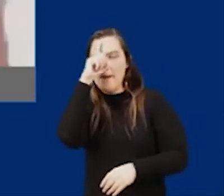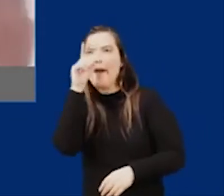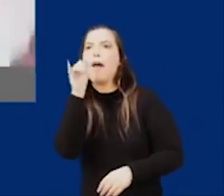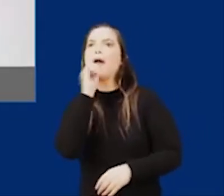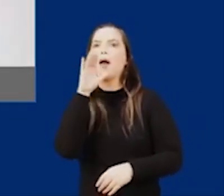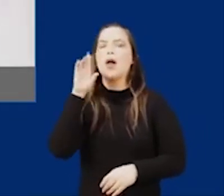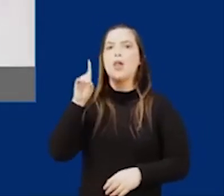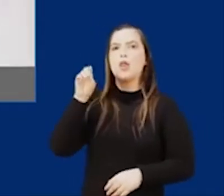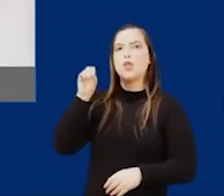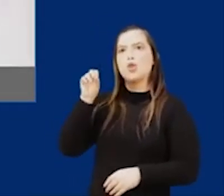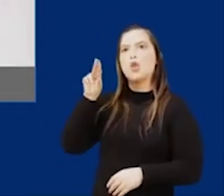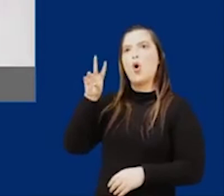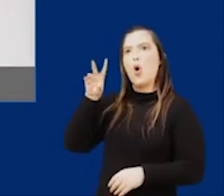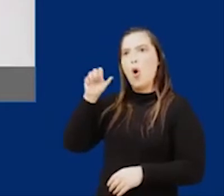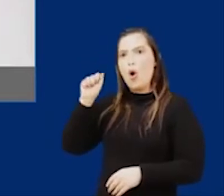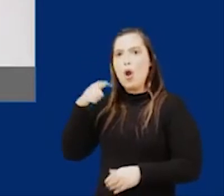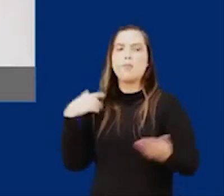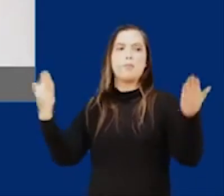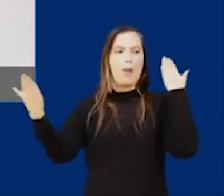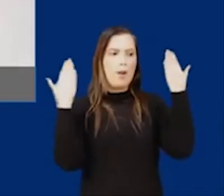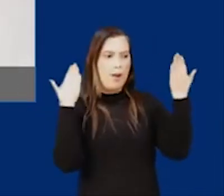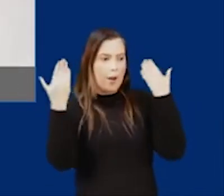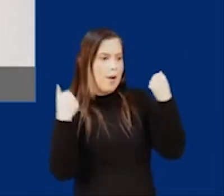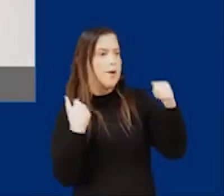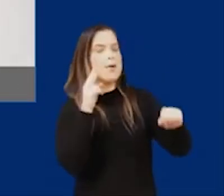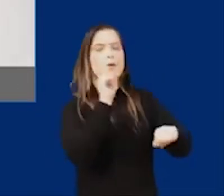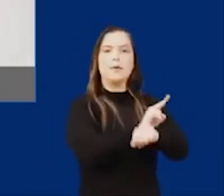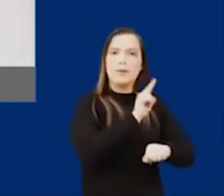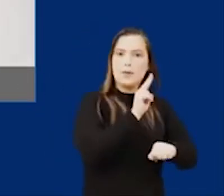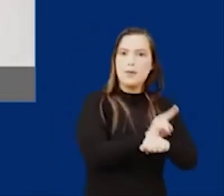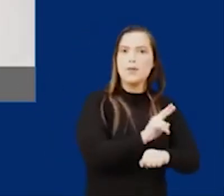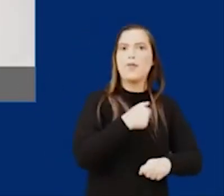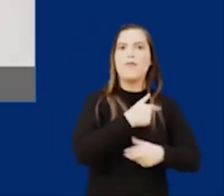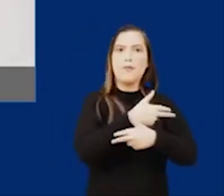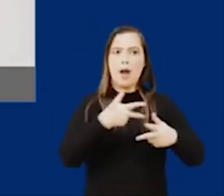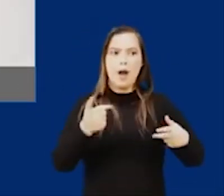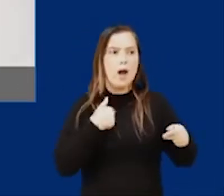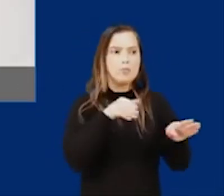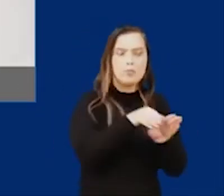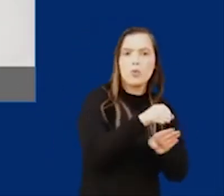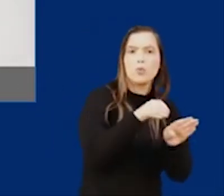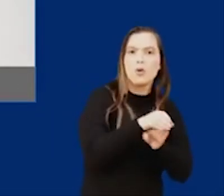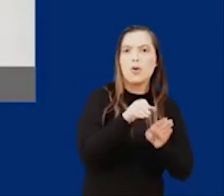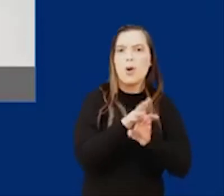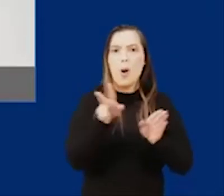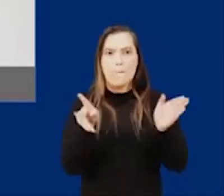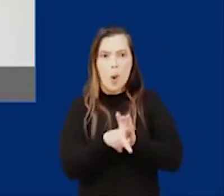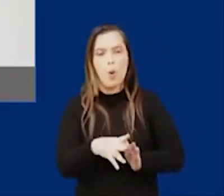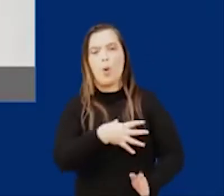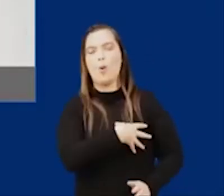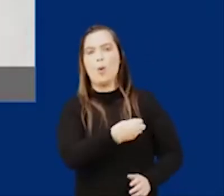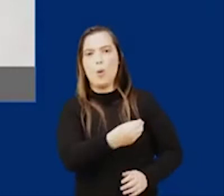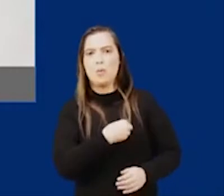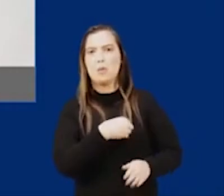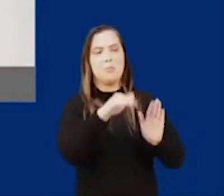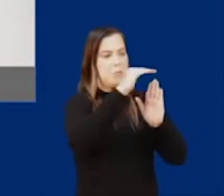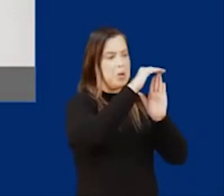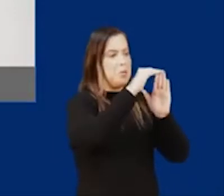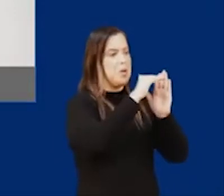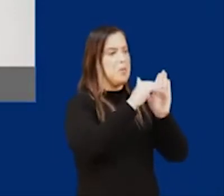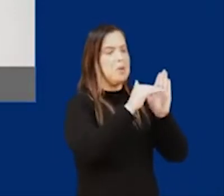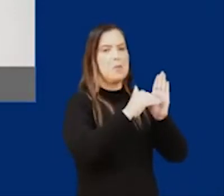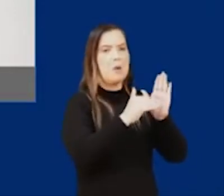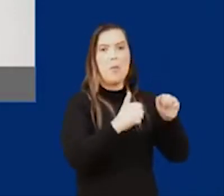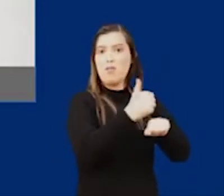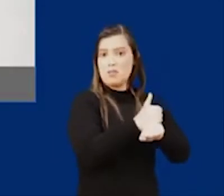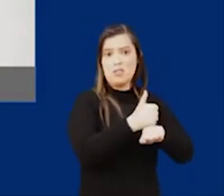doulas, terapeutas, cuidadoras, enfim, consultoras em aleitamento, e toda uma